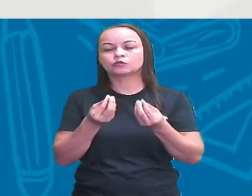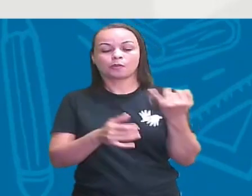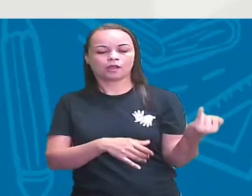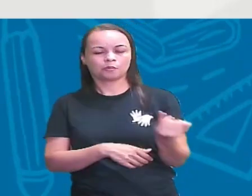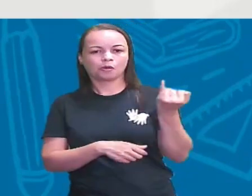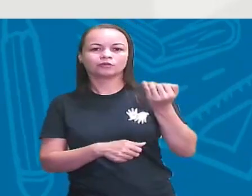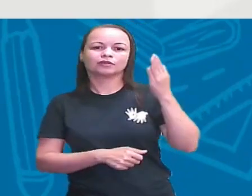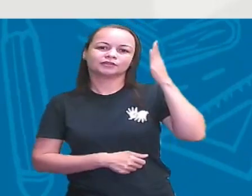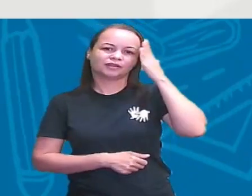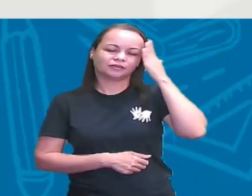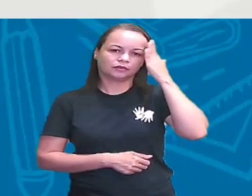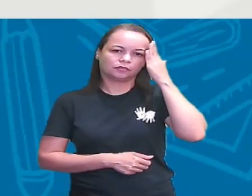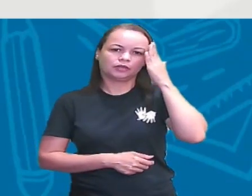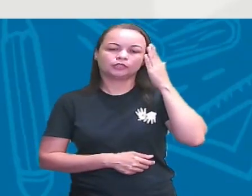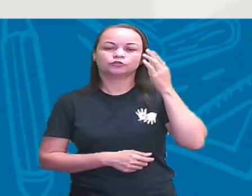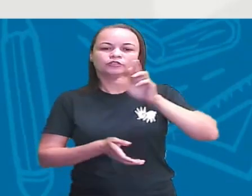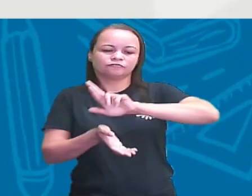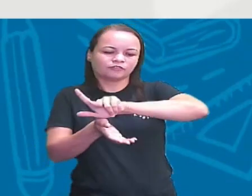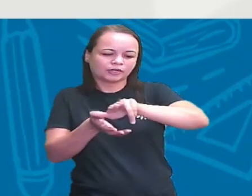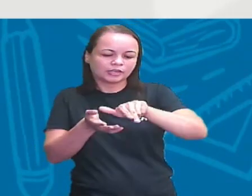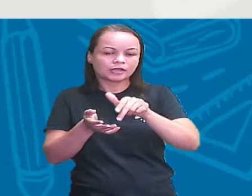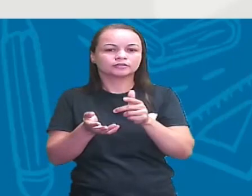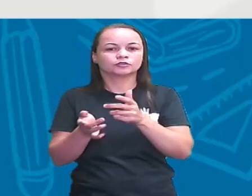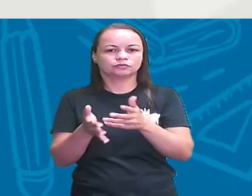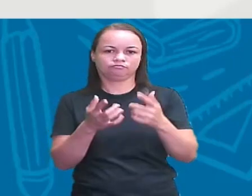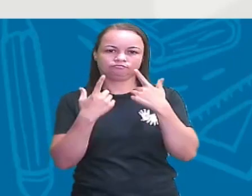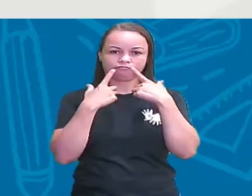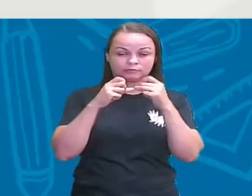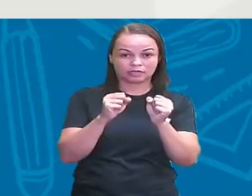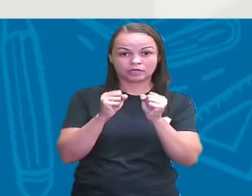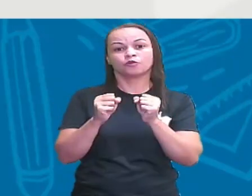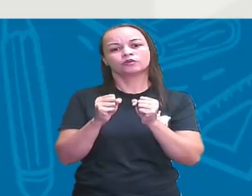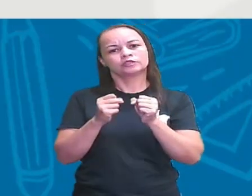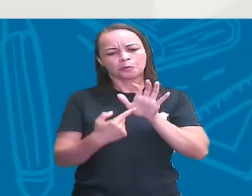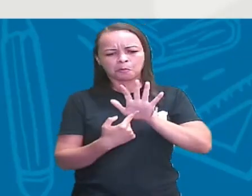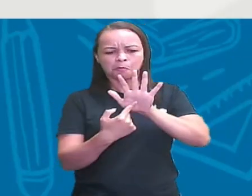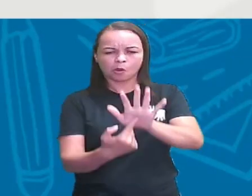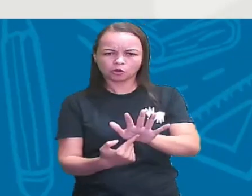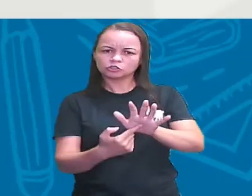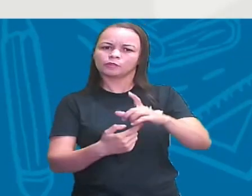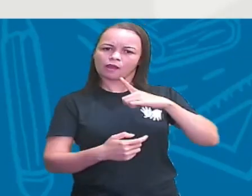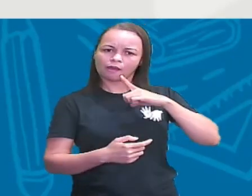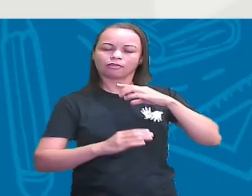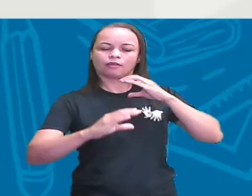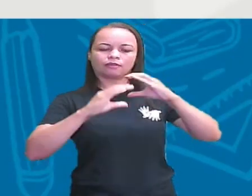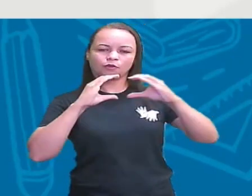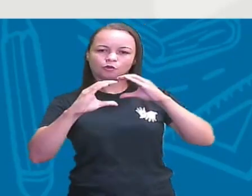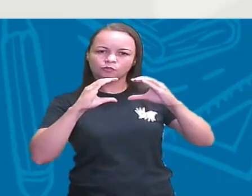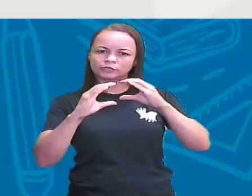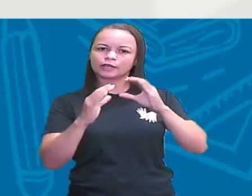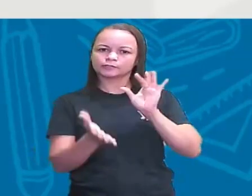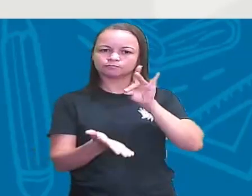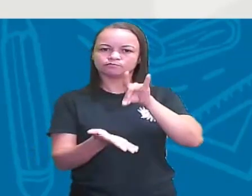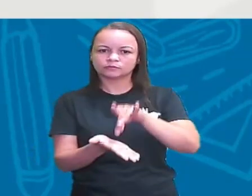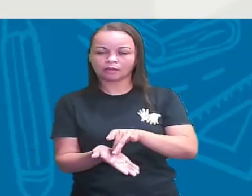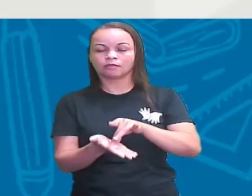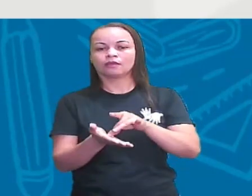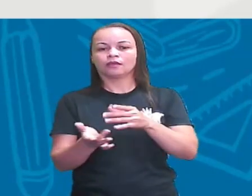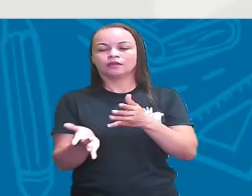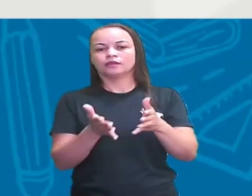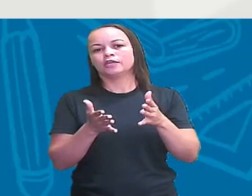importante entender que as variações linguísticas existem para estabelecer uma comunicação adequada ao